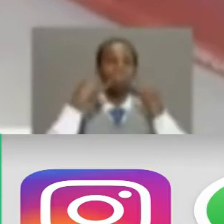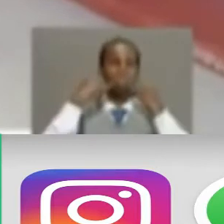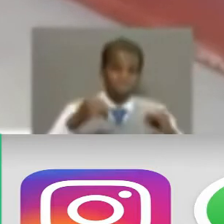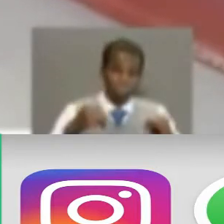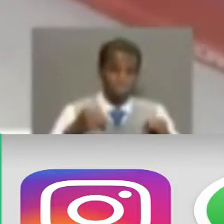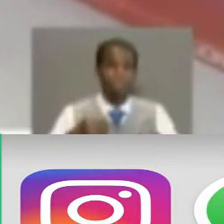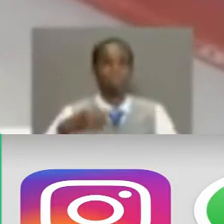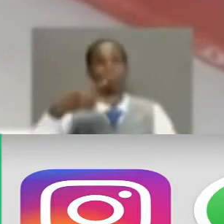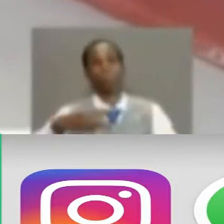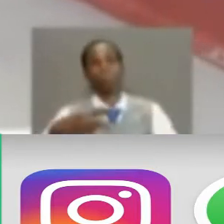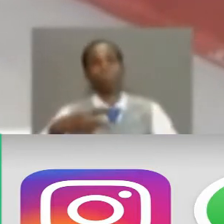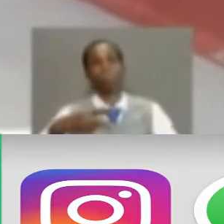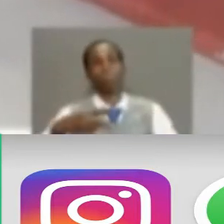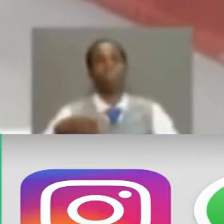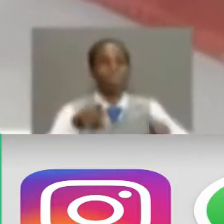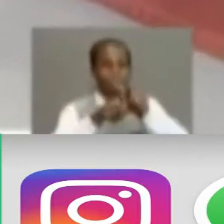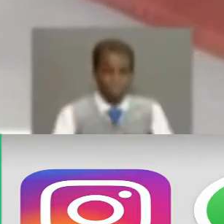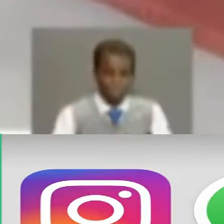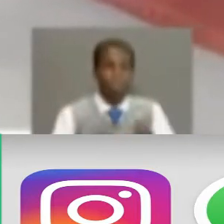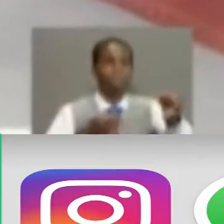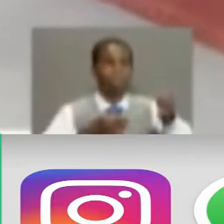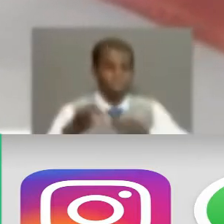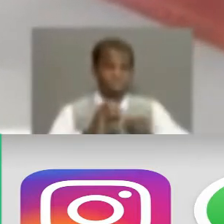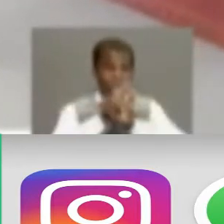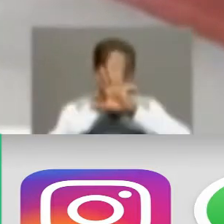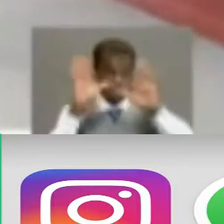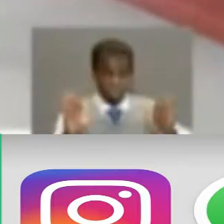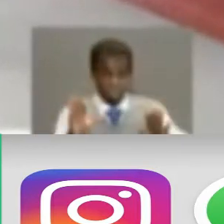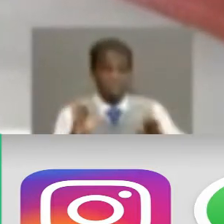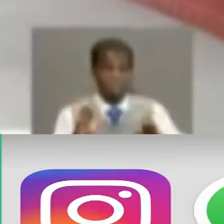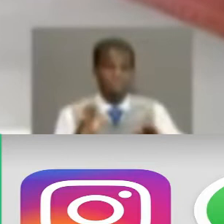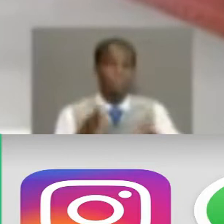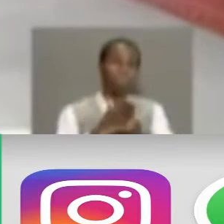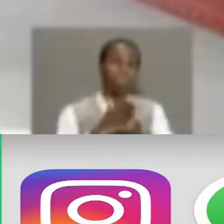qual foi exatamente justificado para aquela redação, se foi